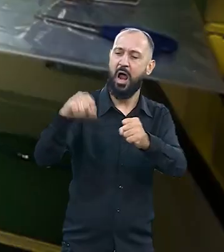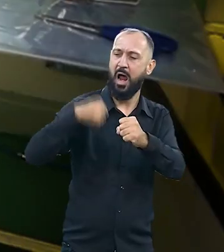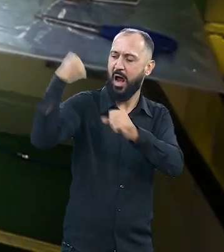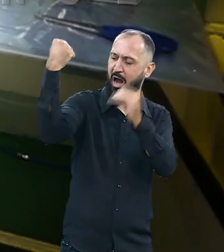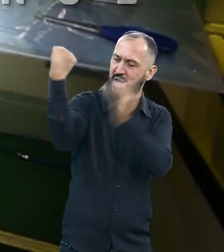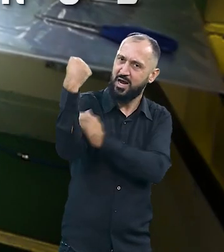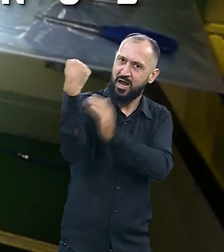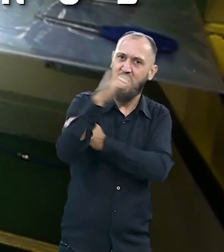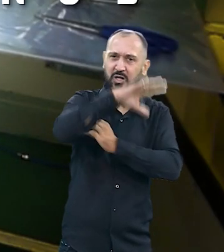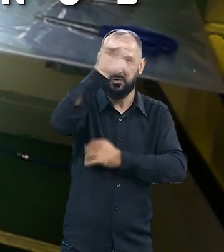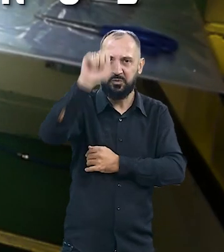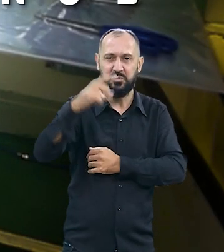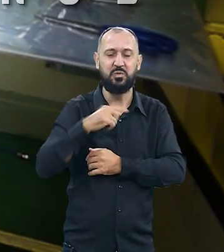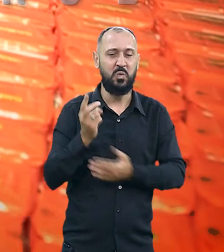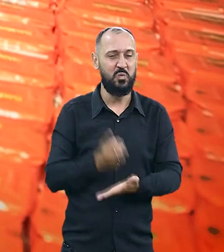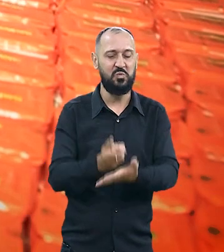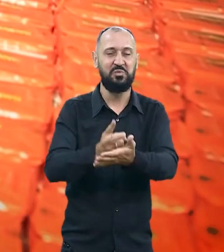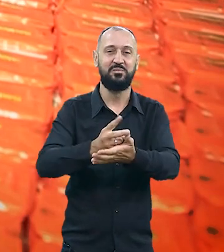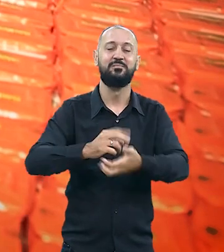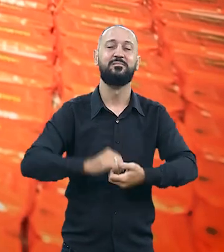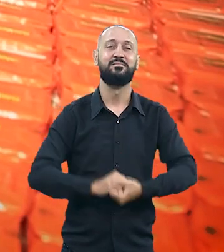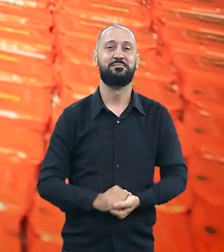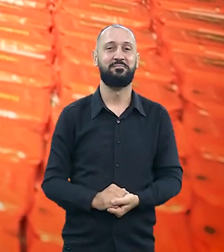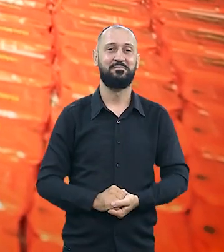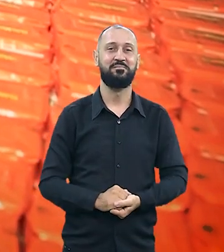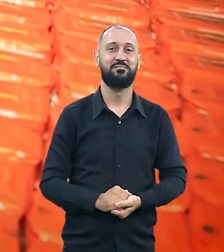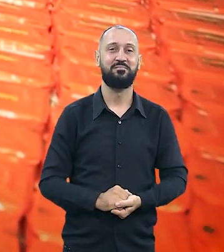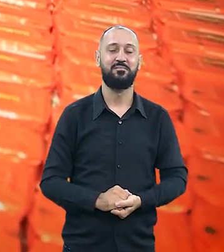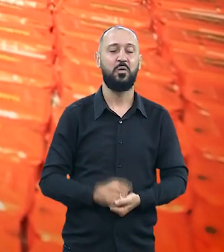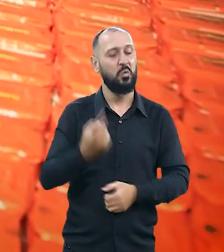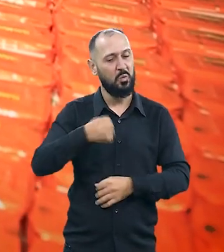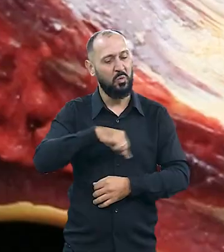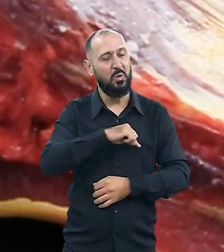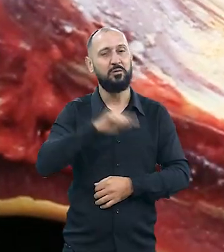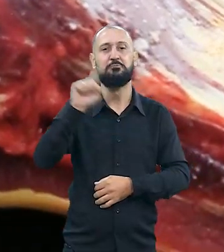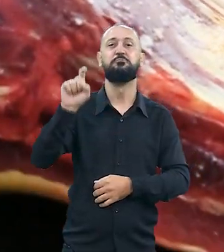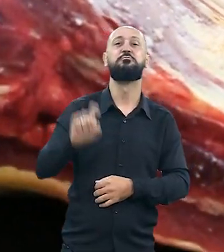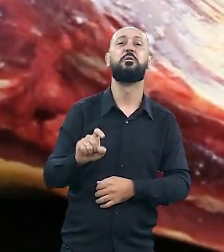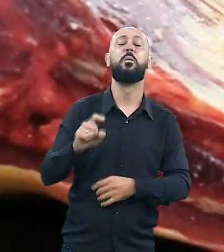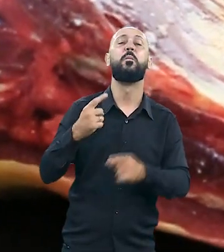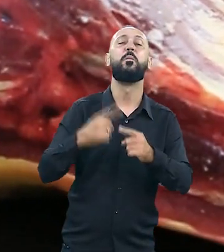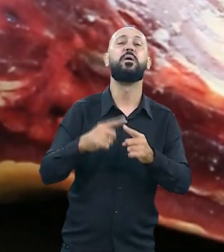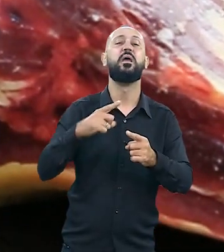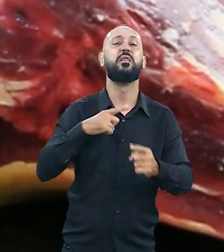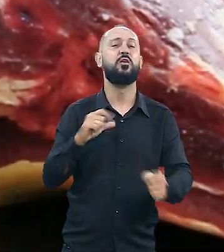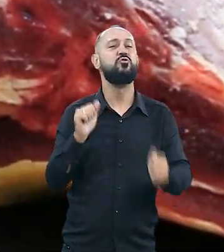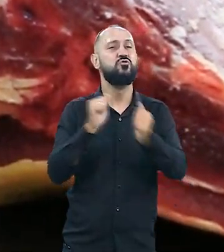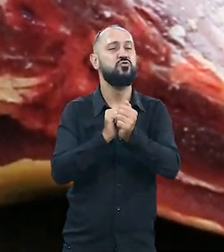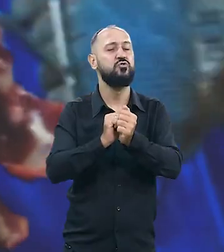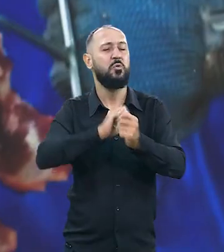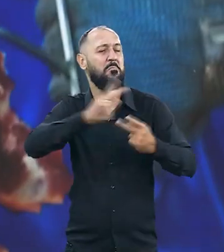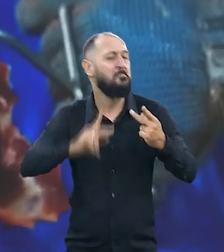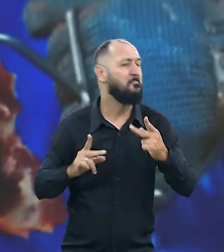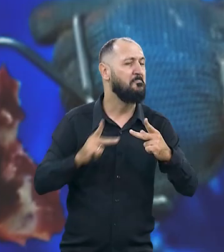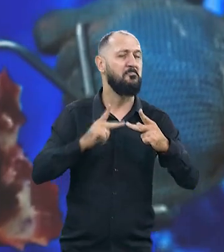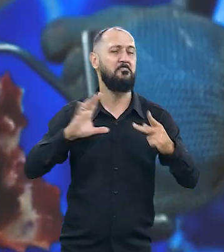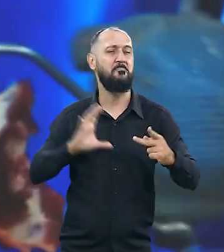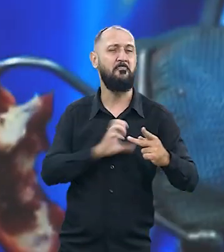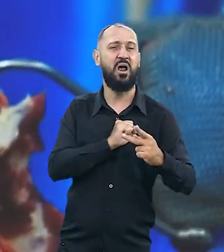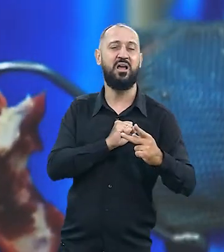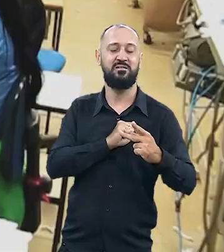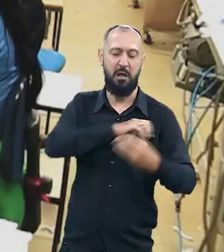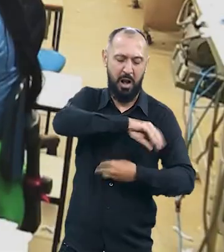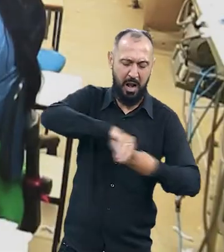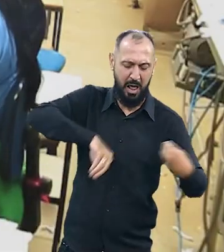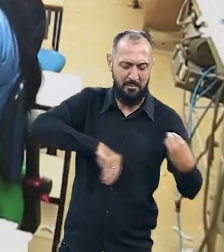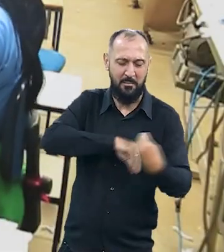a garra do sul-mato-grossense permanece. Somos o que somos, porque temos paixão,